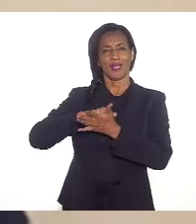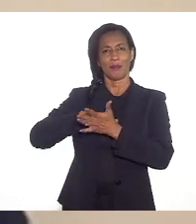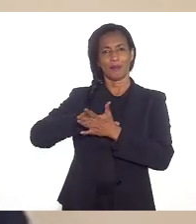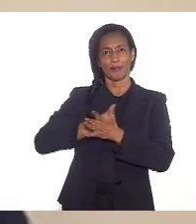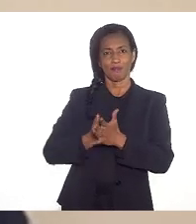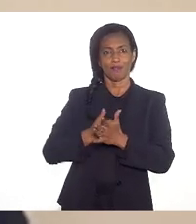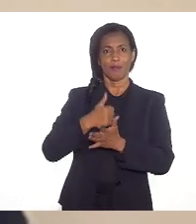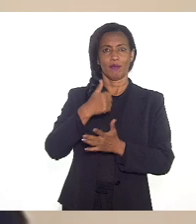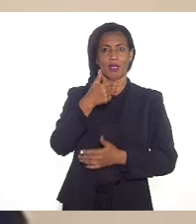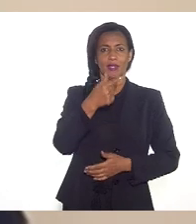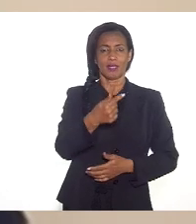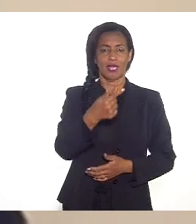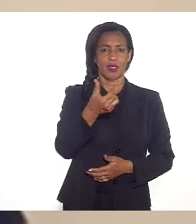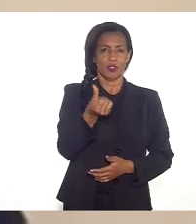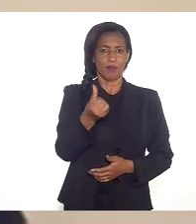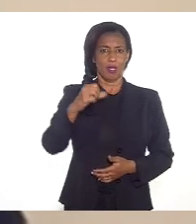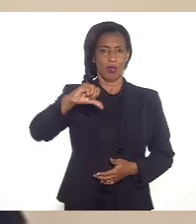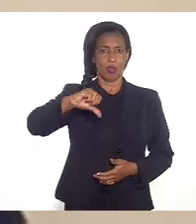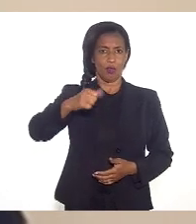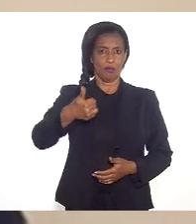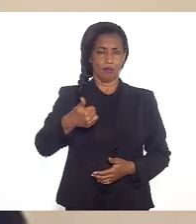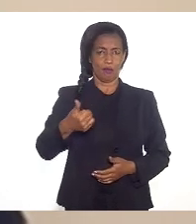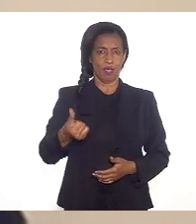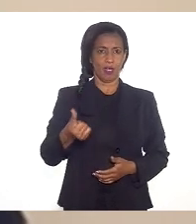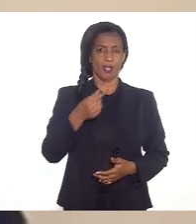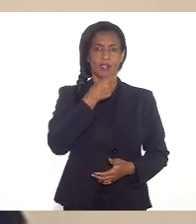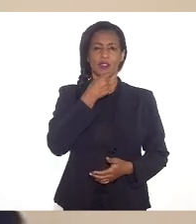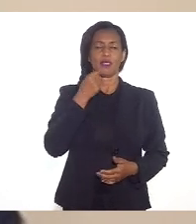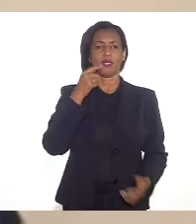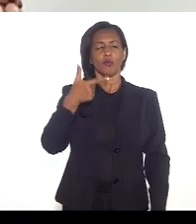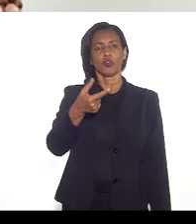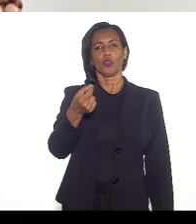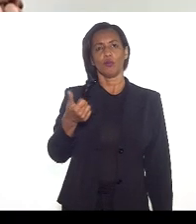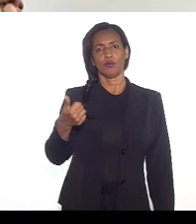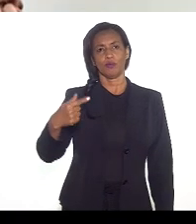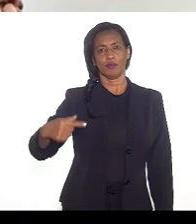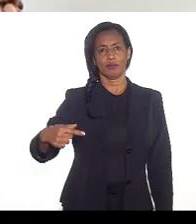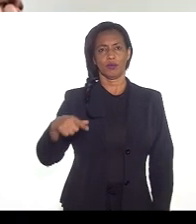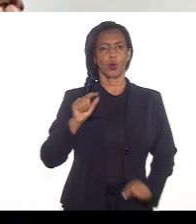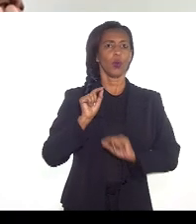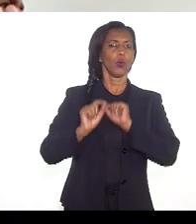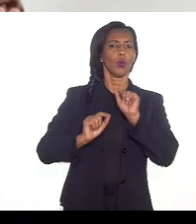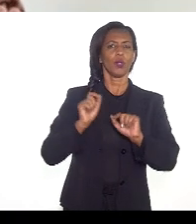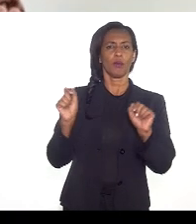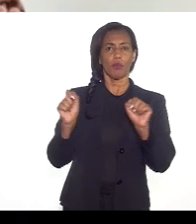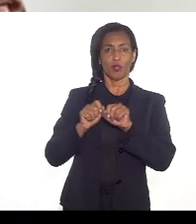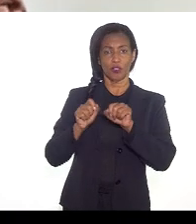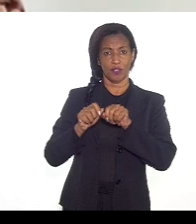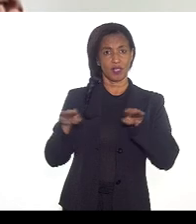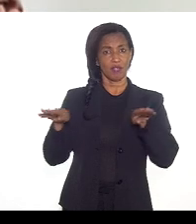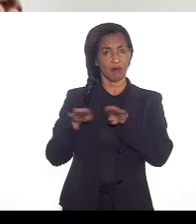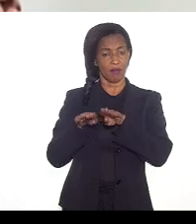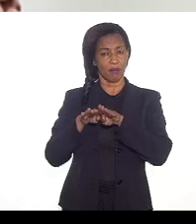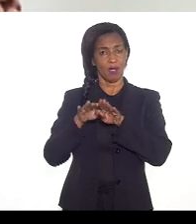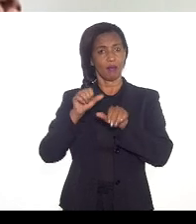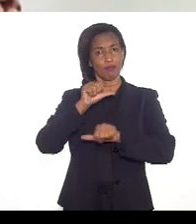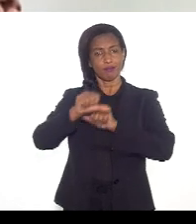lei 7696, de 26 de setembro de 2017. O que pode fazer, na mesma linha, alterar a lei.